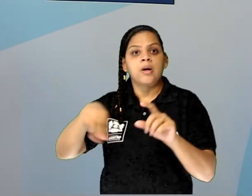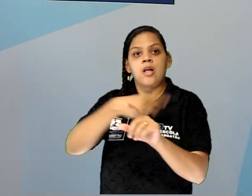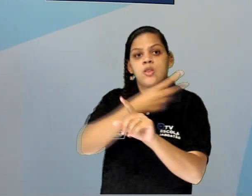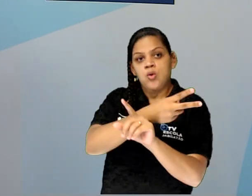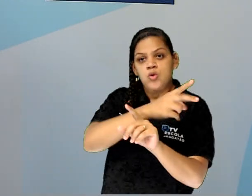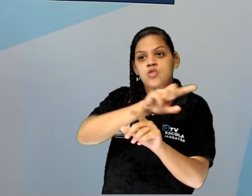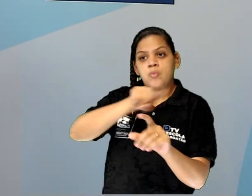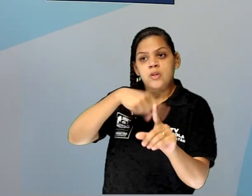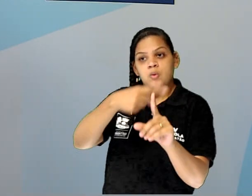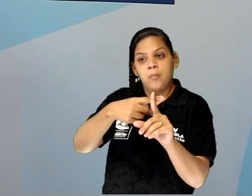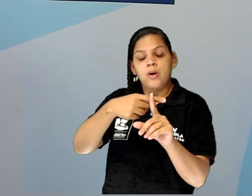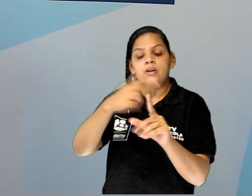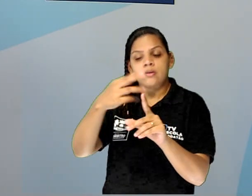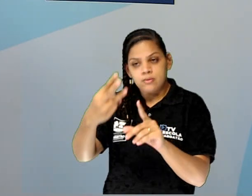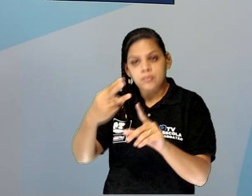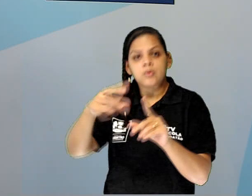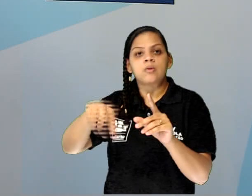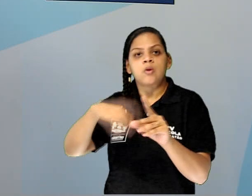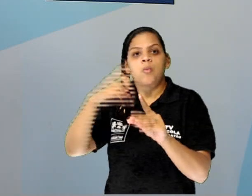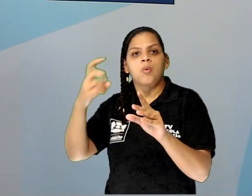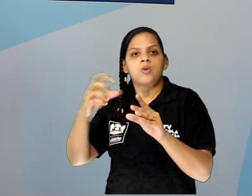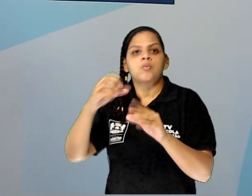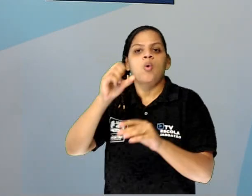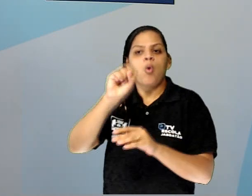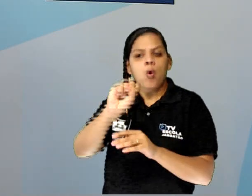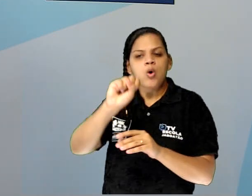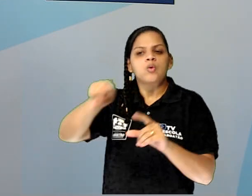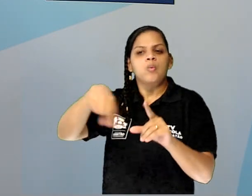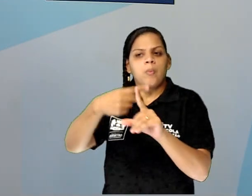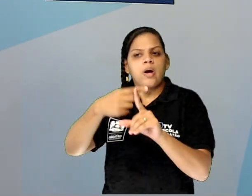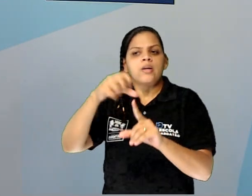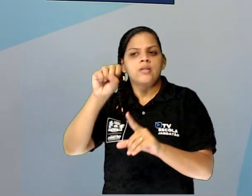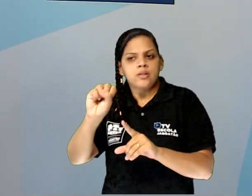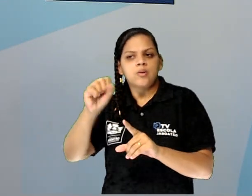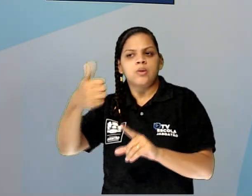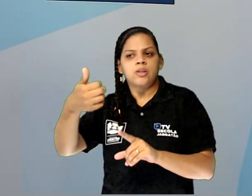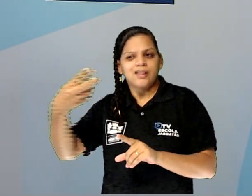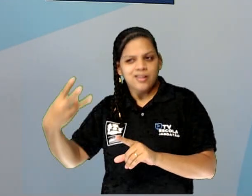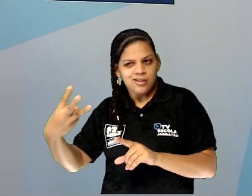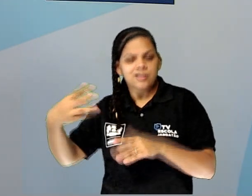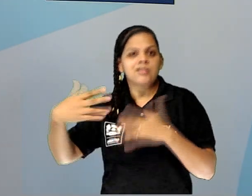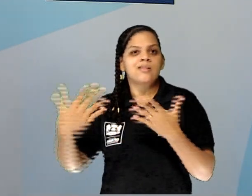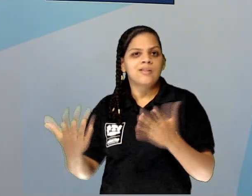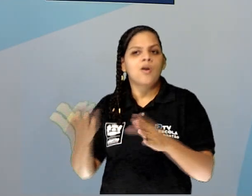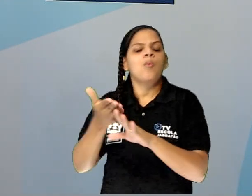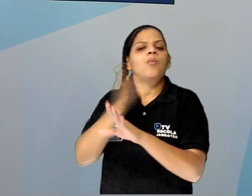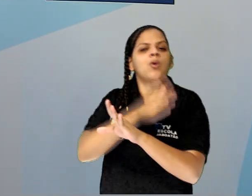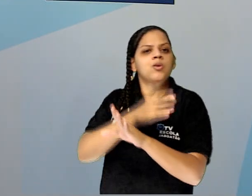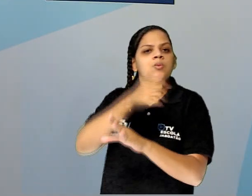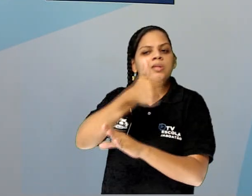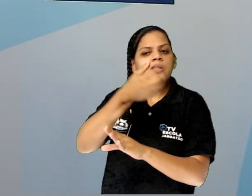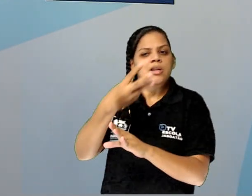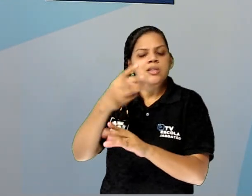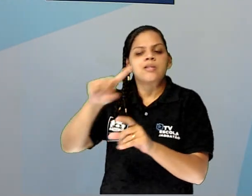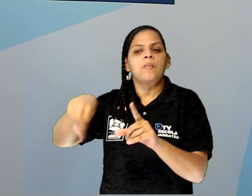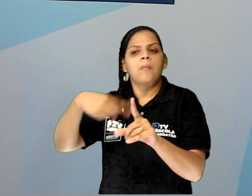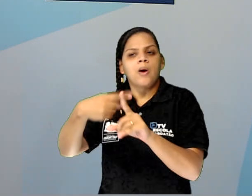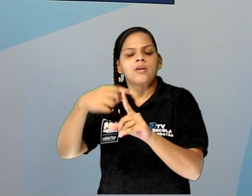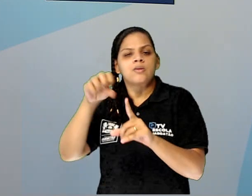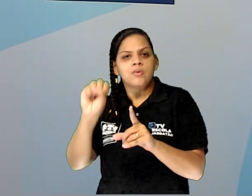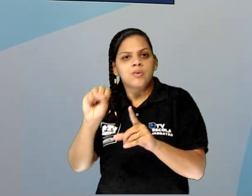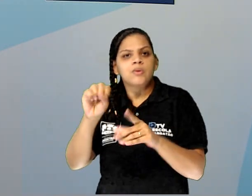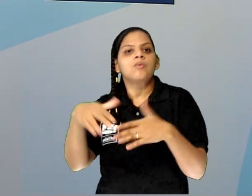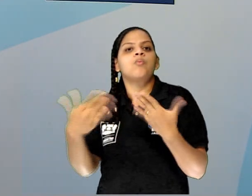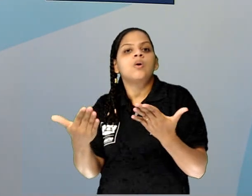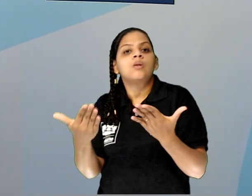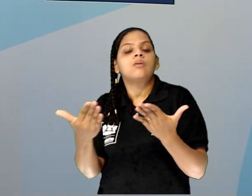mesmo. 13 é quem? É 8 com mais 5. Deu 13. E quem é o próximo? É você pegar 13 mais 8 e você encontra o próximo. Que vai dar